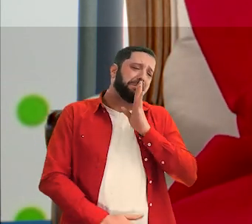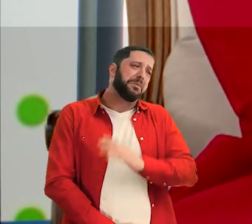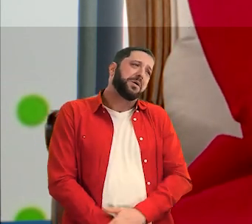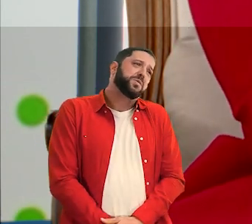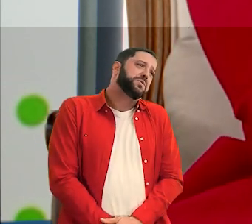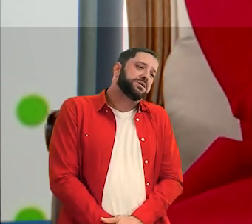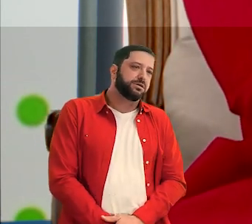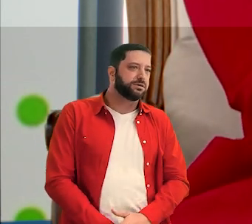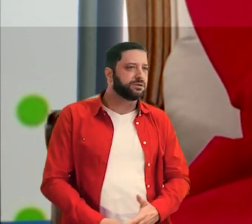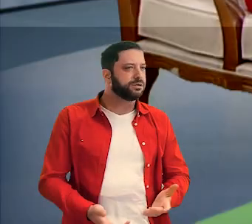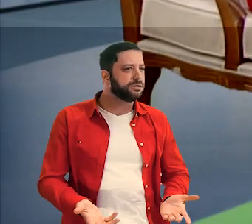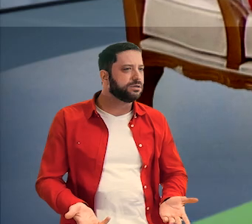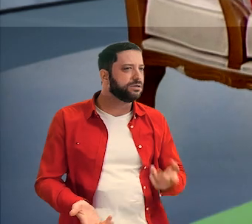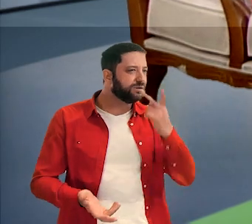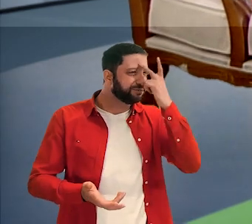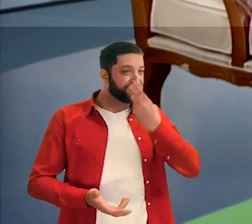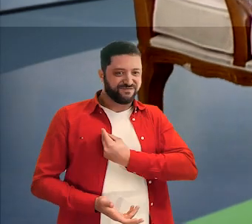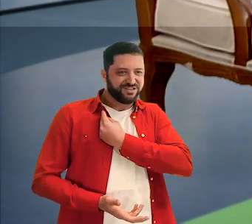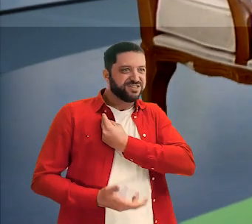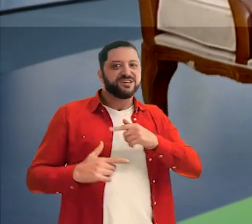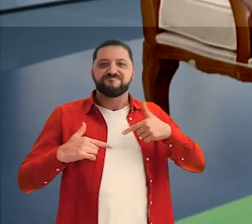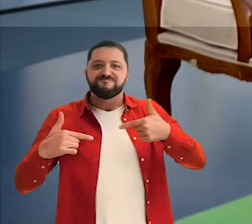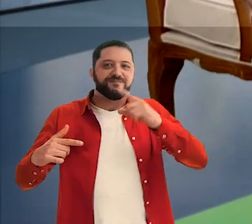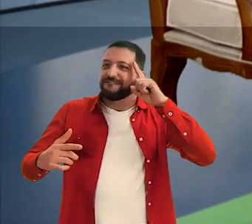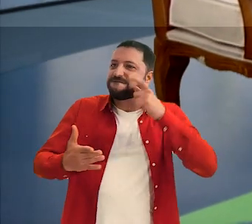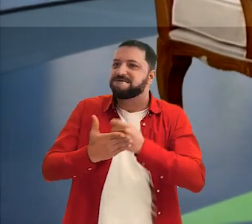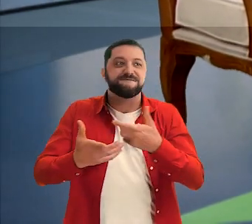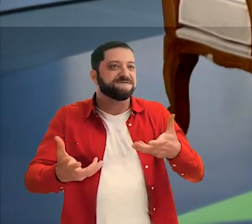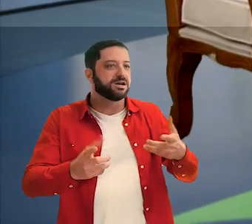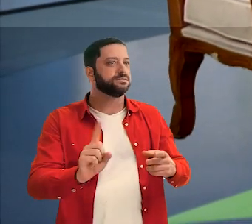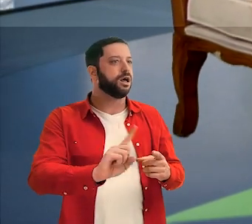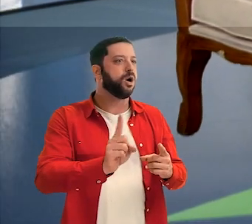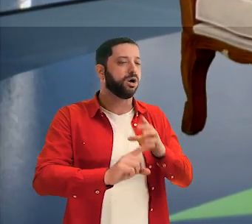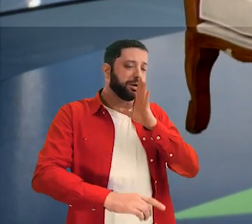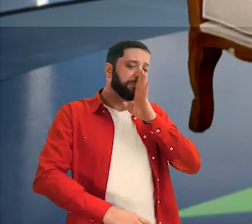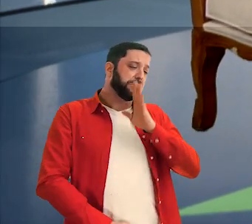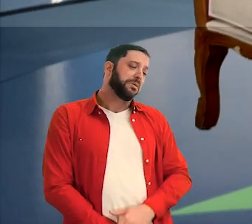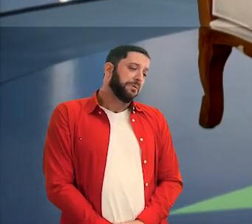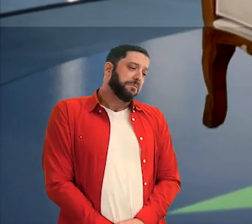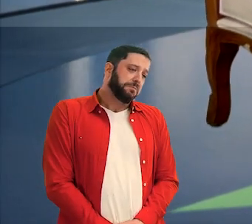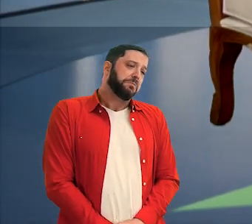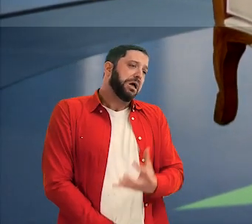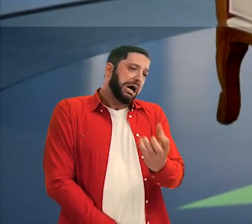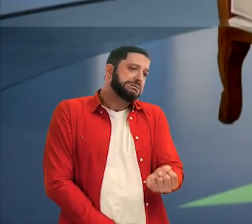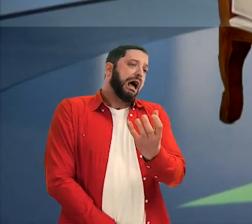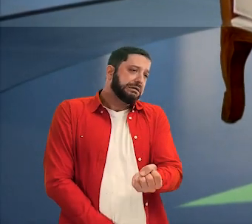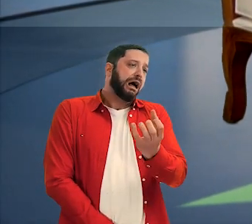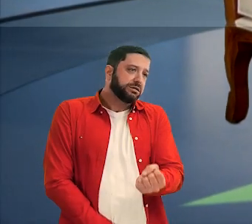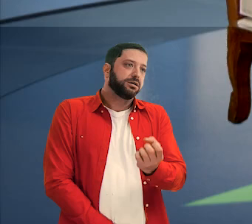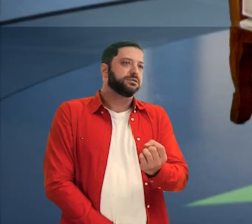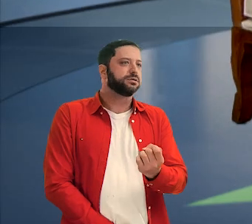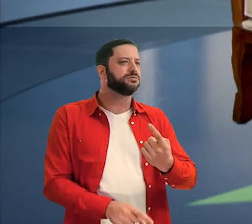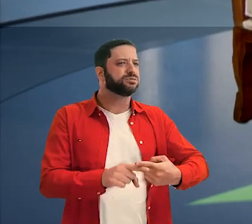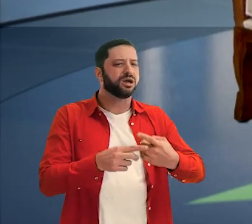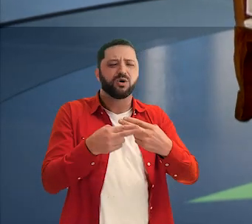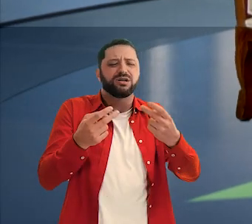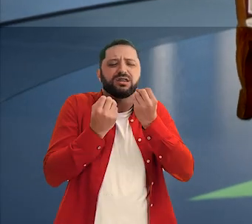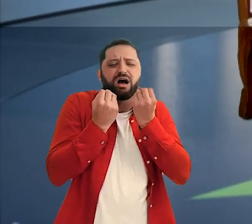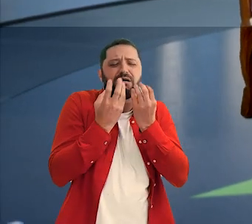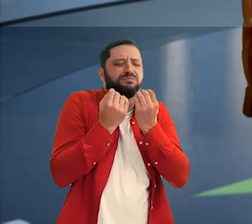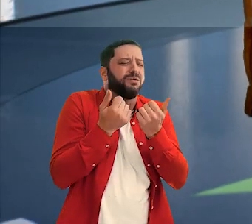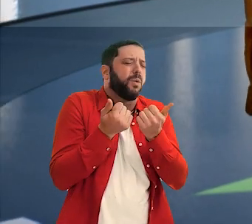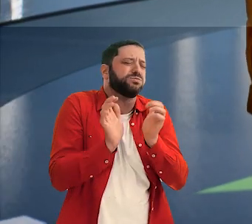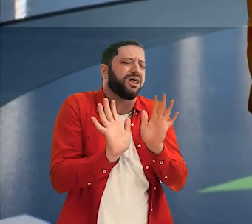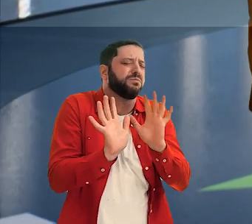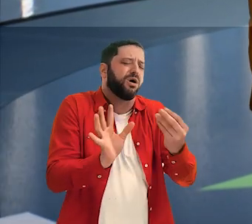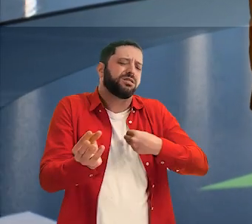que escolhe. Aquela pessoa que está num estado de conformismo com a vida, que ela não está caminhando, ela não está